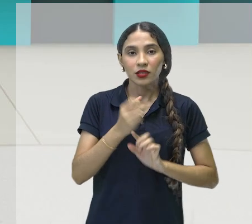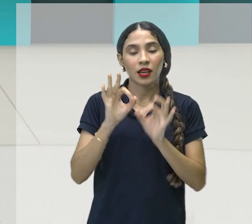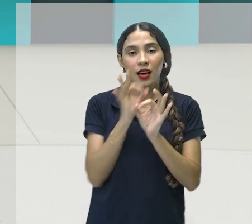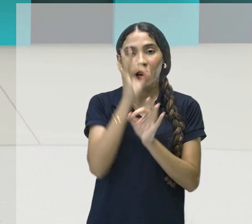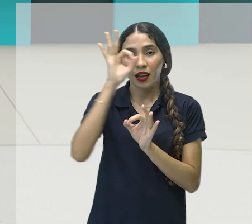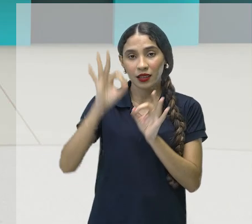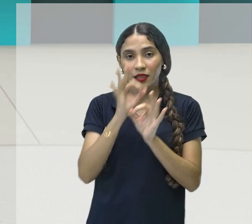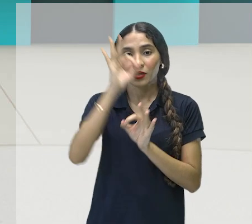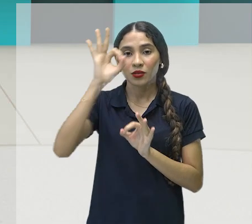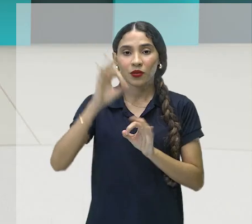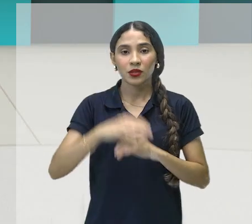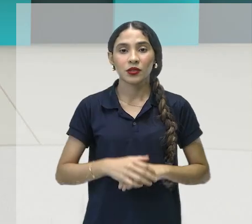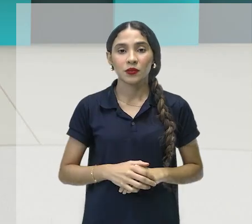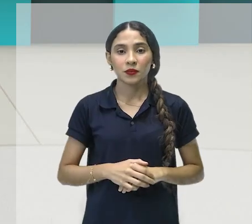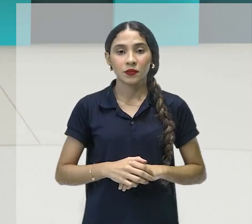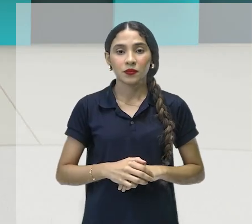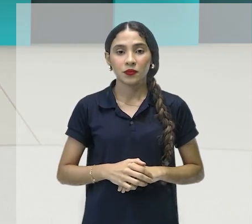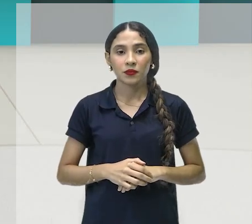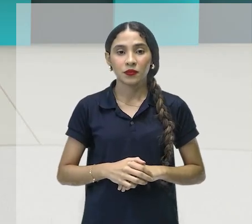Artistas